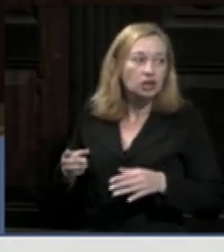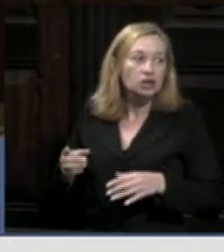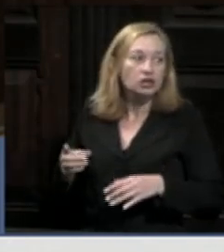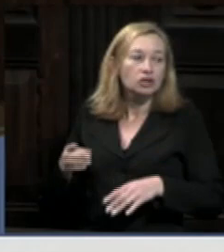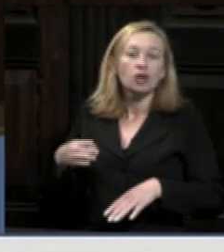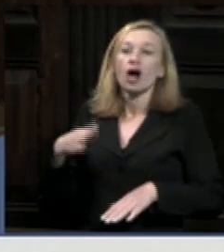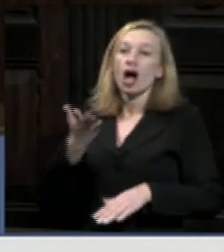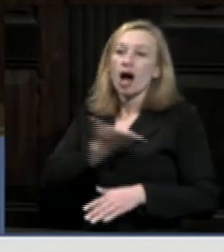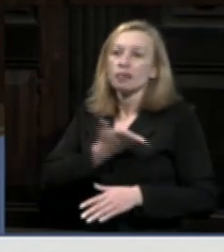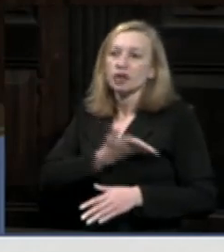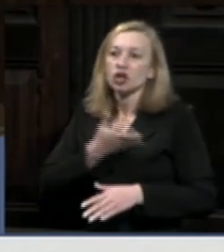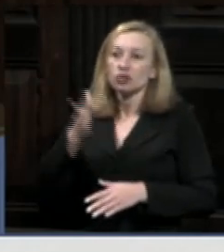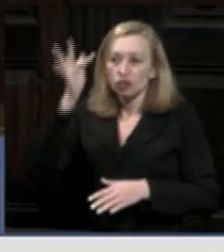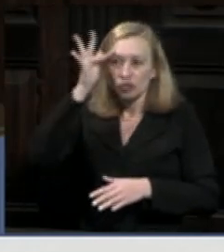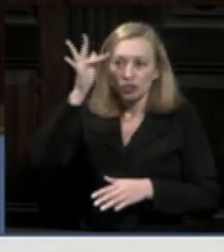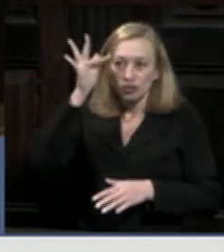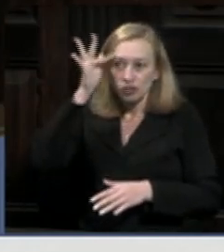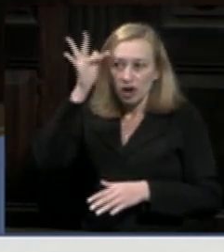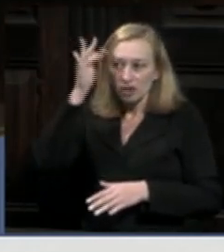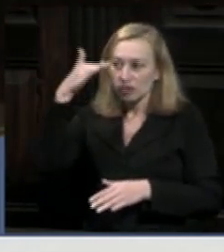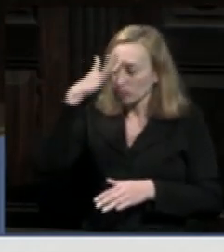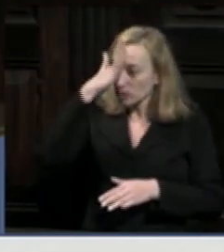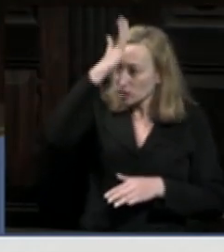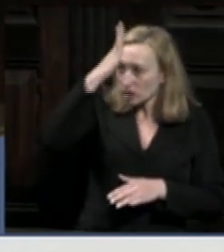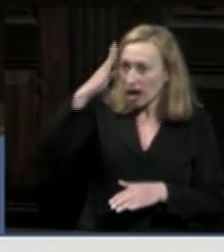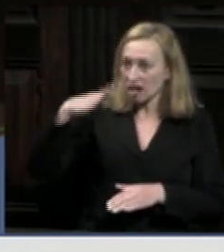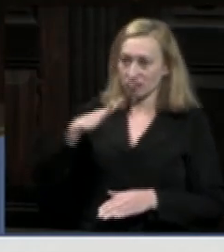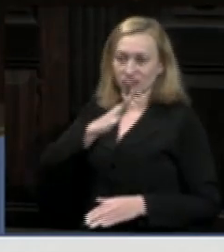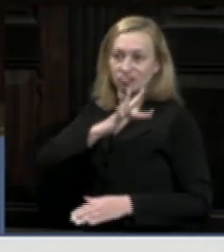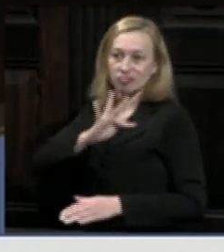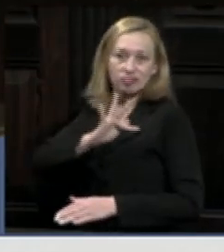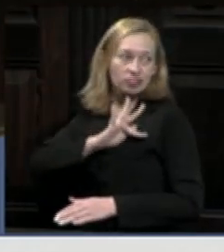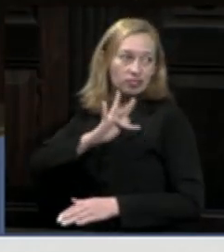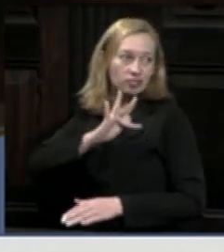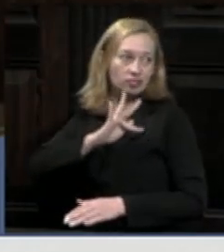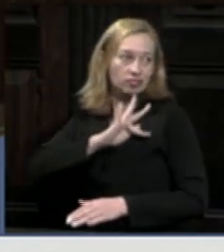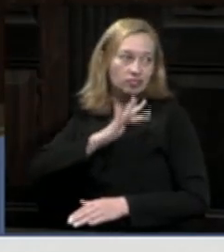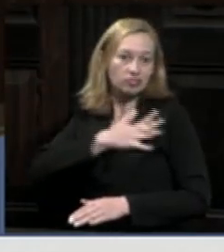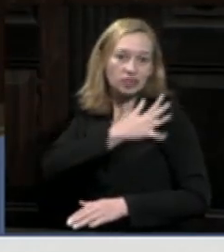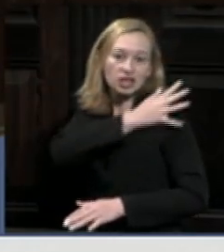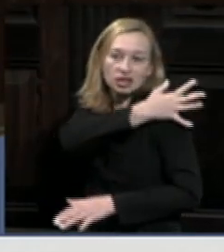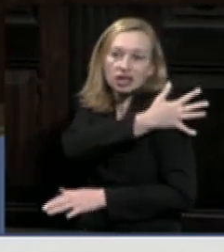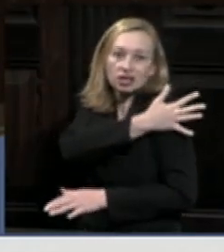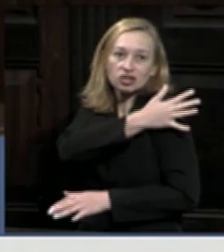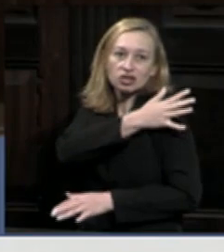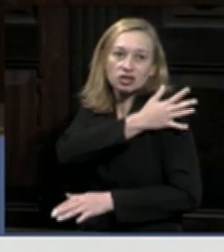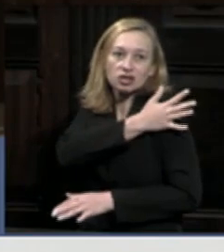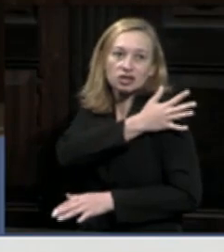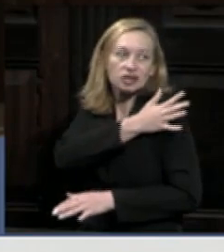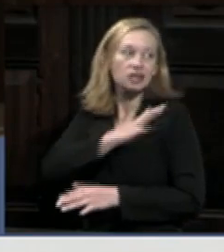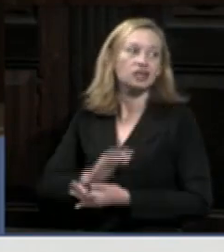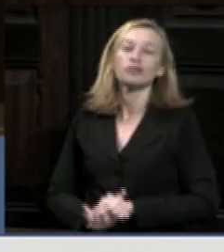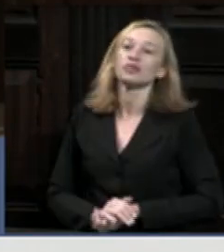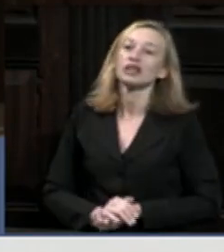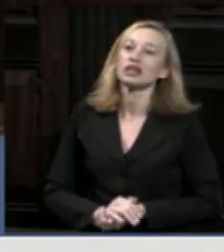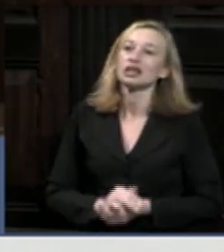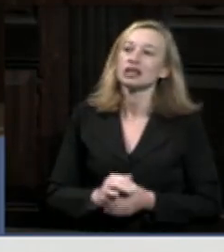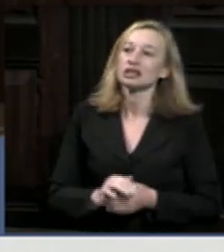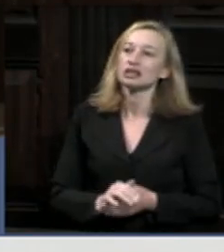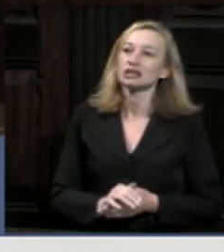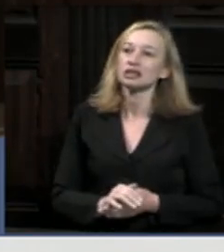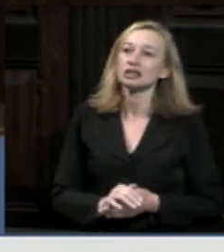companheiro nosso aqui o militante ali o cidadão é já falando